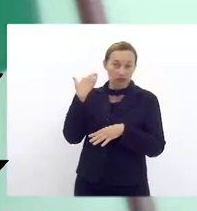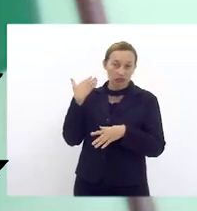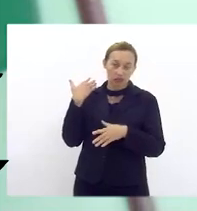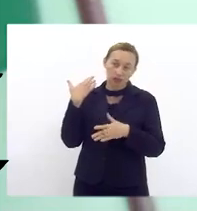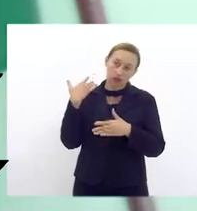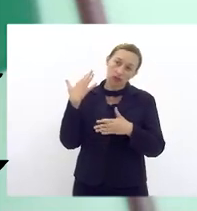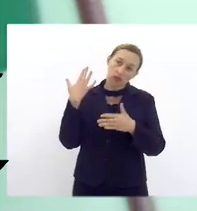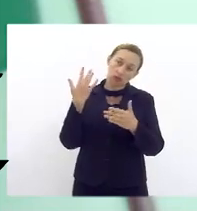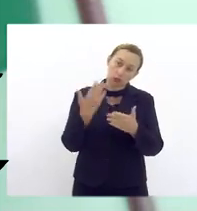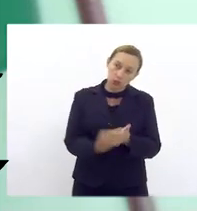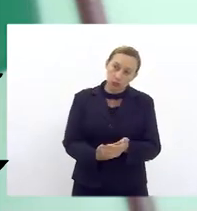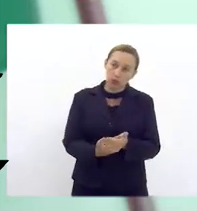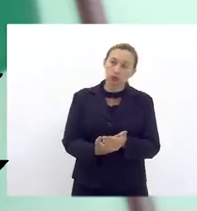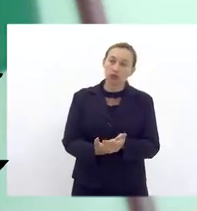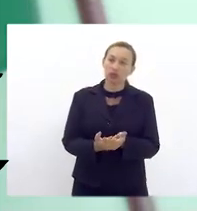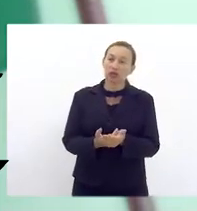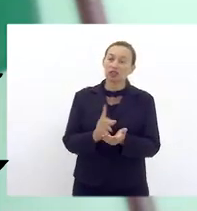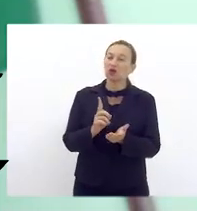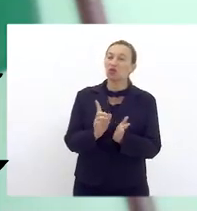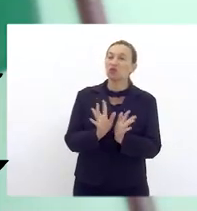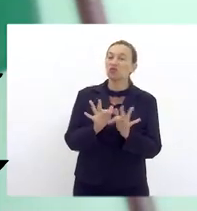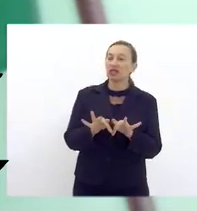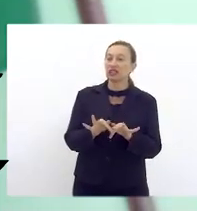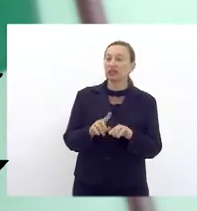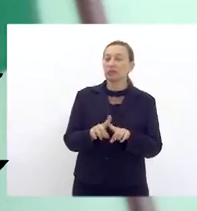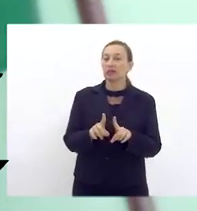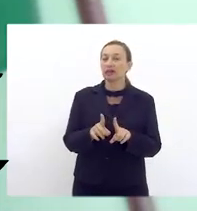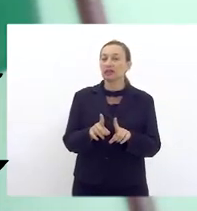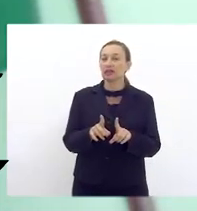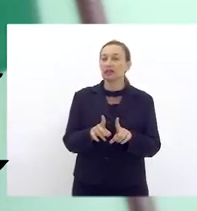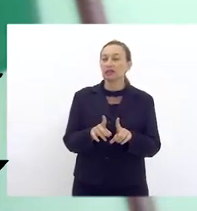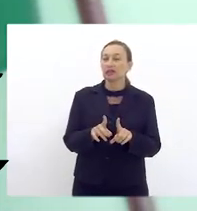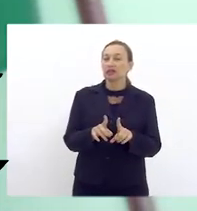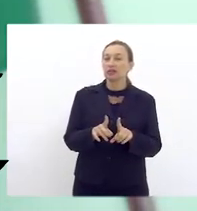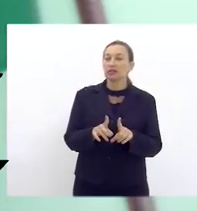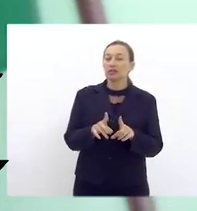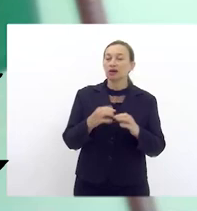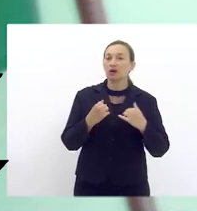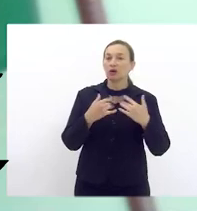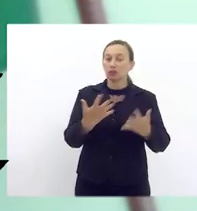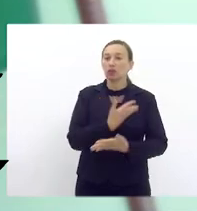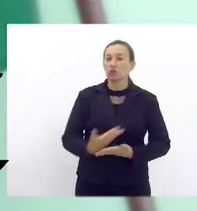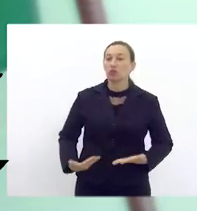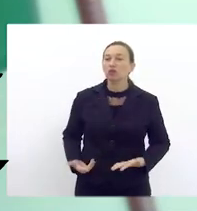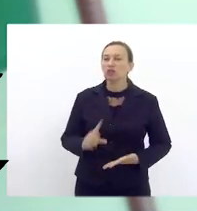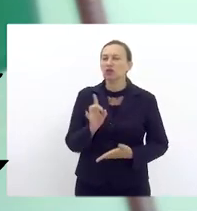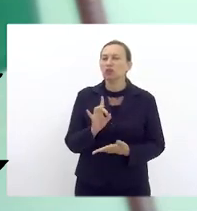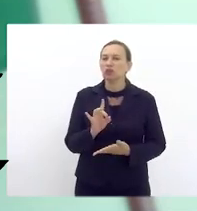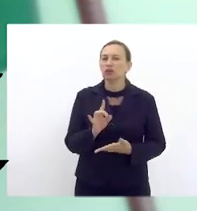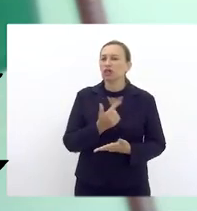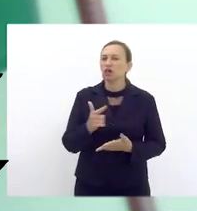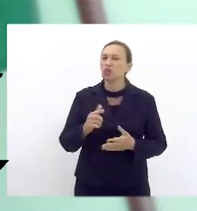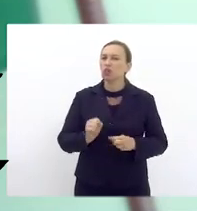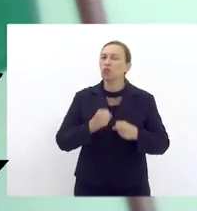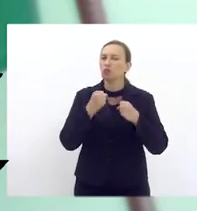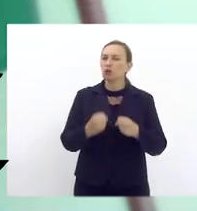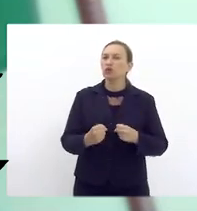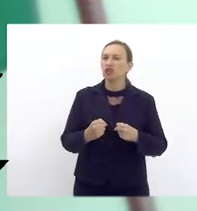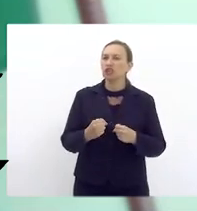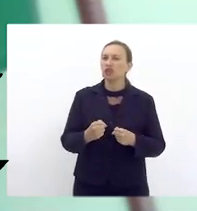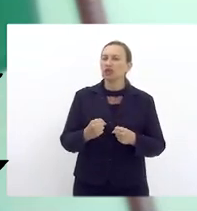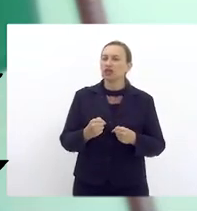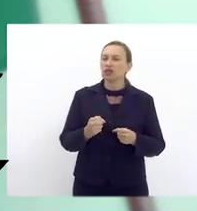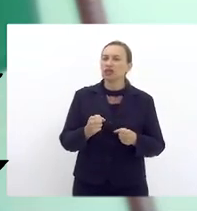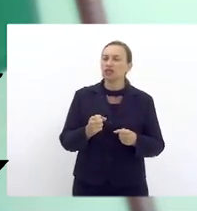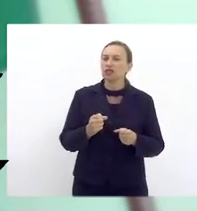ela se só fecha ela não não faz aquilo que nós queremos até porque audiência pública ela não é ela não tem o poder de chegar aqui